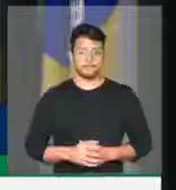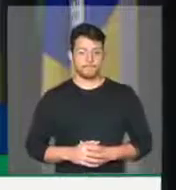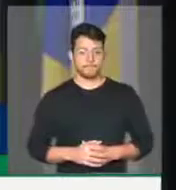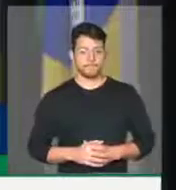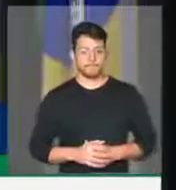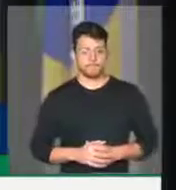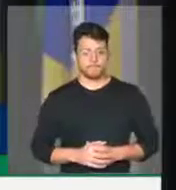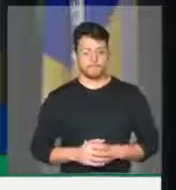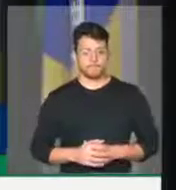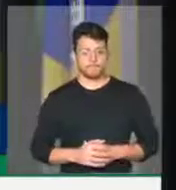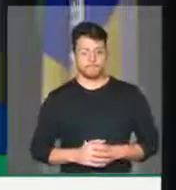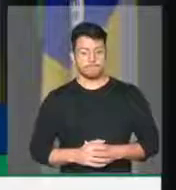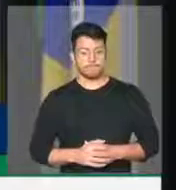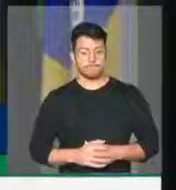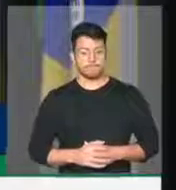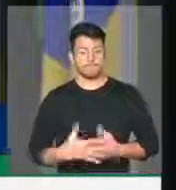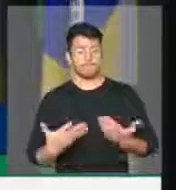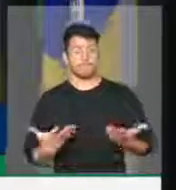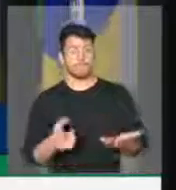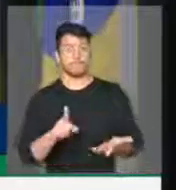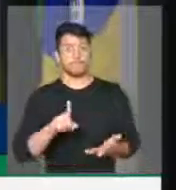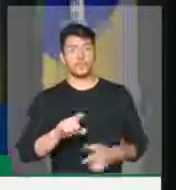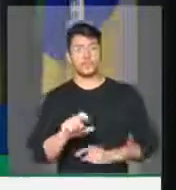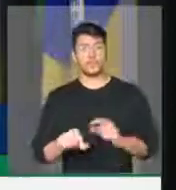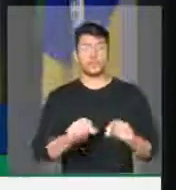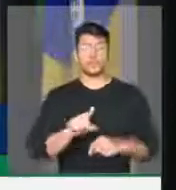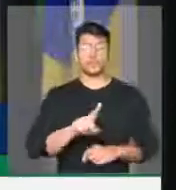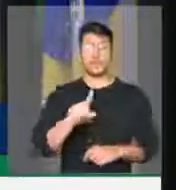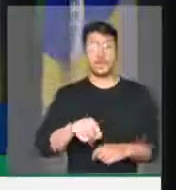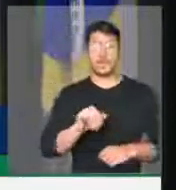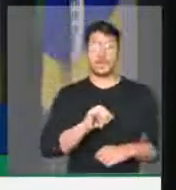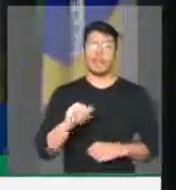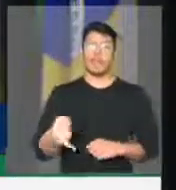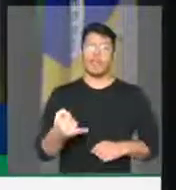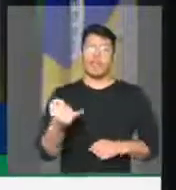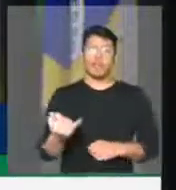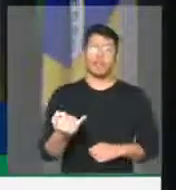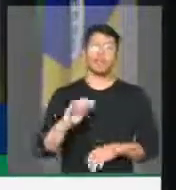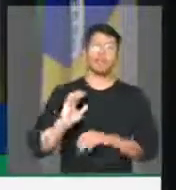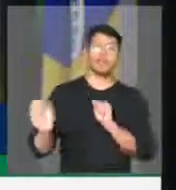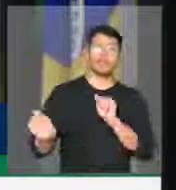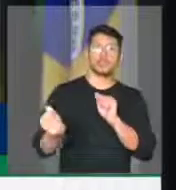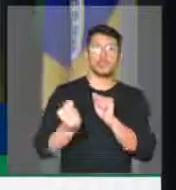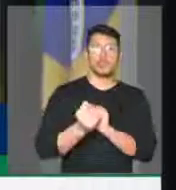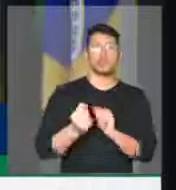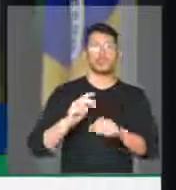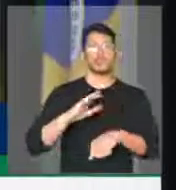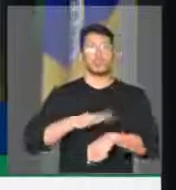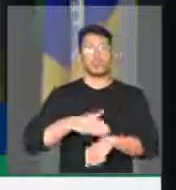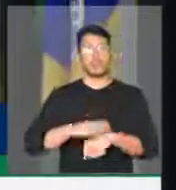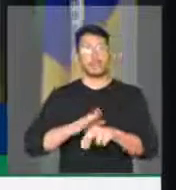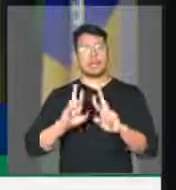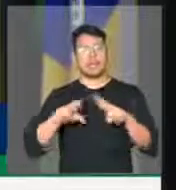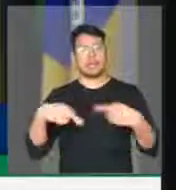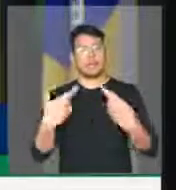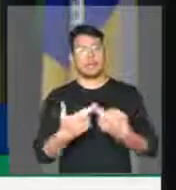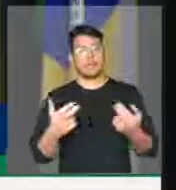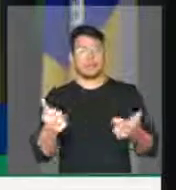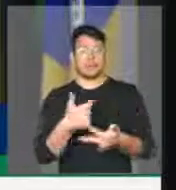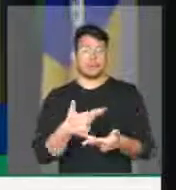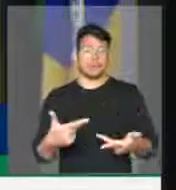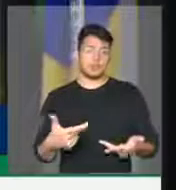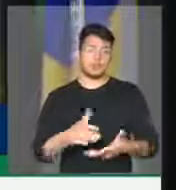reunião e terminou chamando praticamente para ficar ao lado dele durante a reunião. E depois o caso aqui, entrar em detalhes para não tomar o